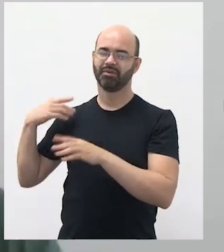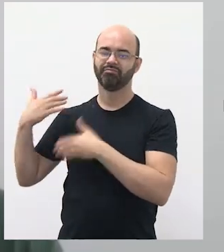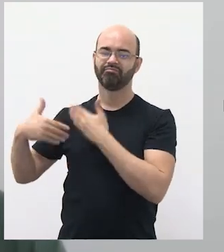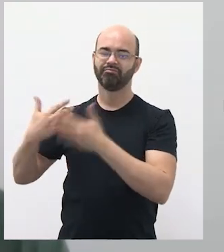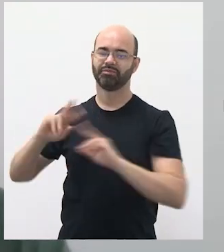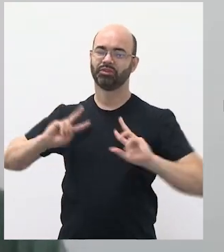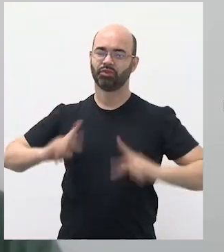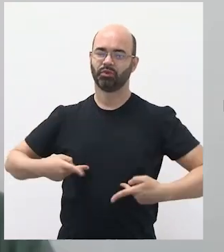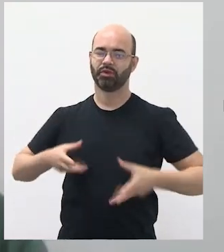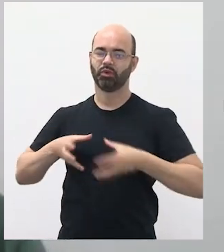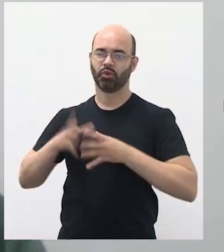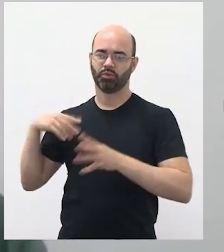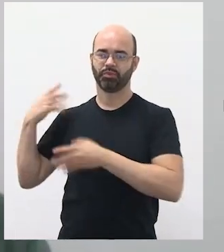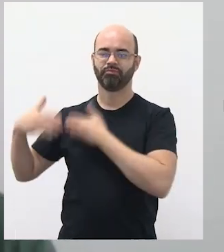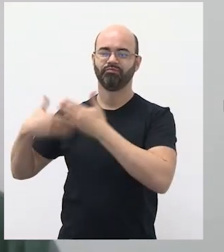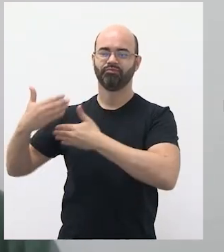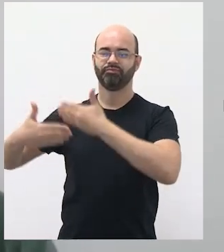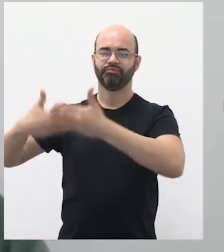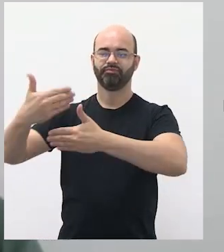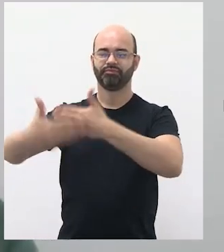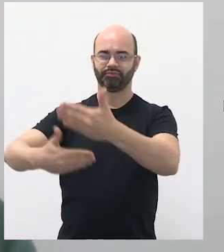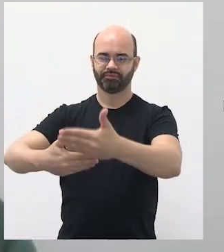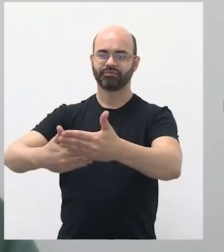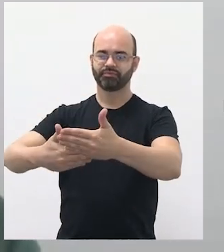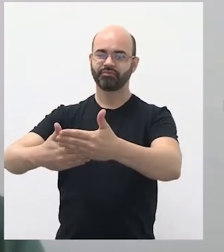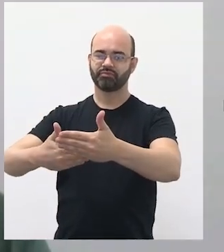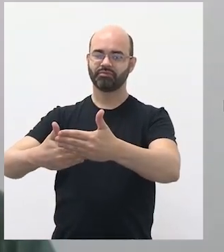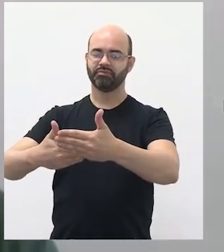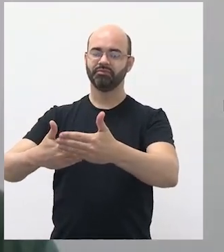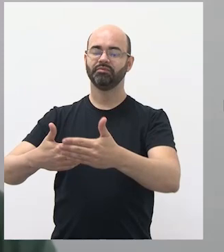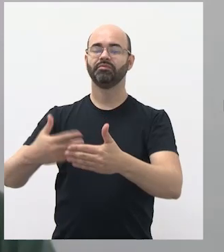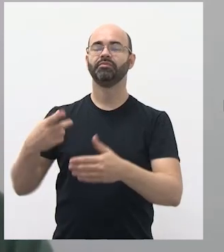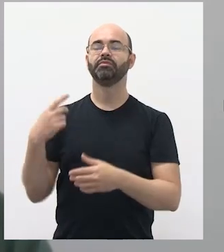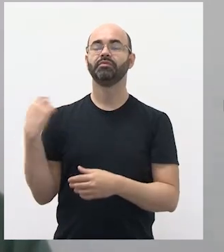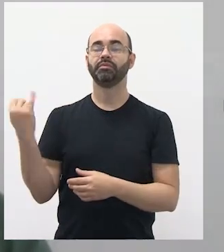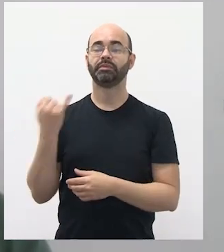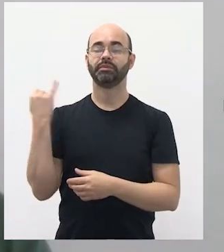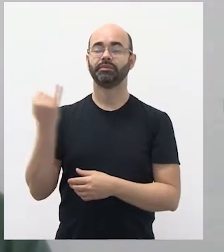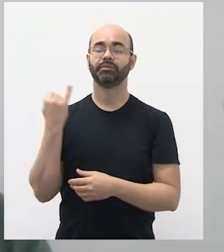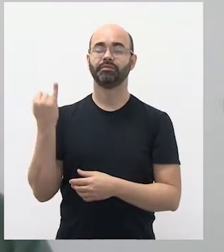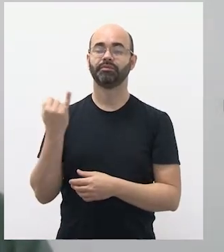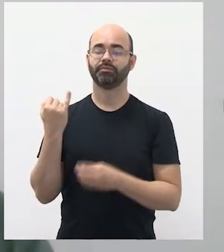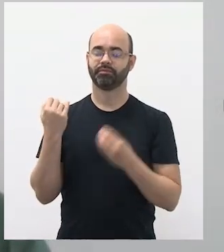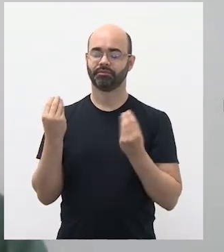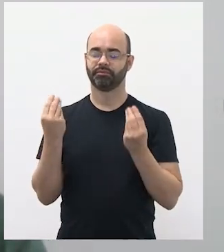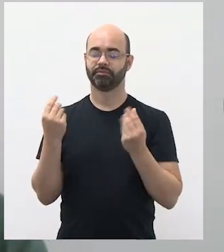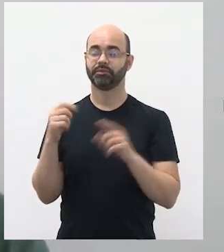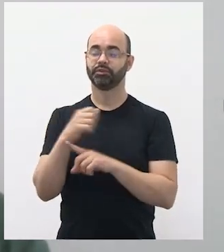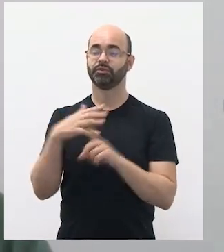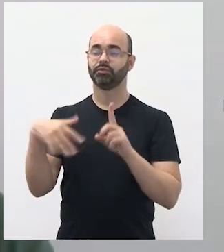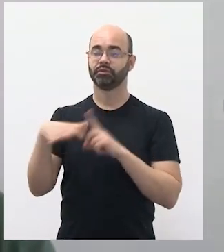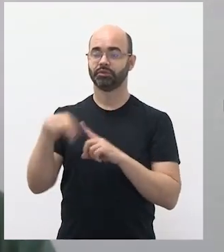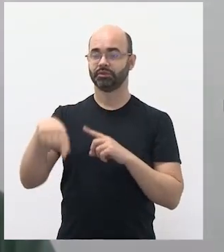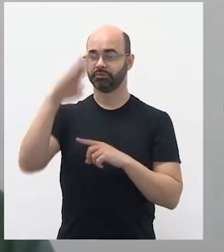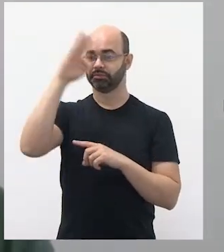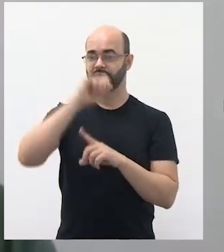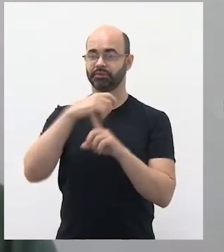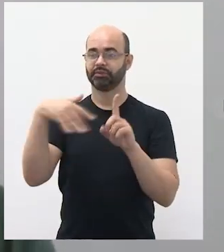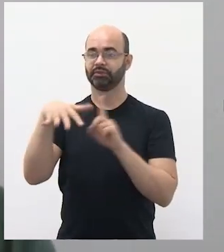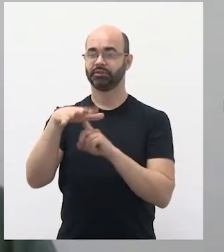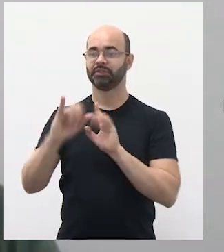a importância da participação e da construção aí da sociedade brasileira, da